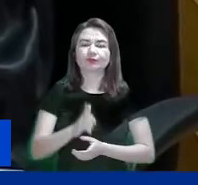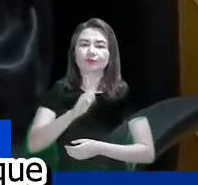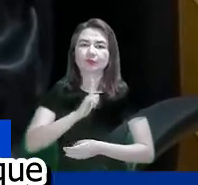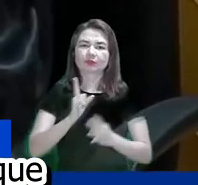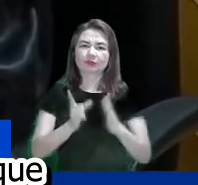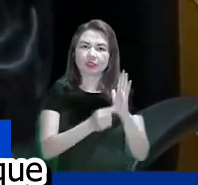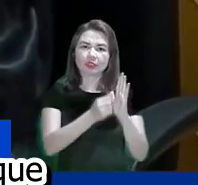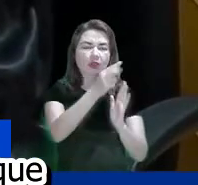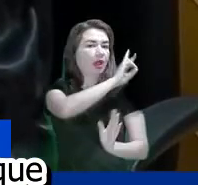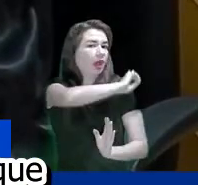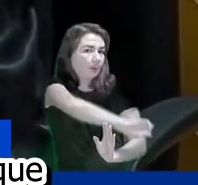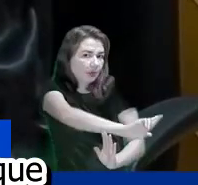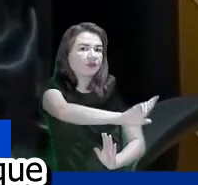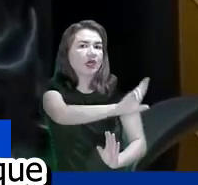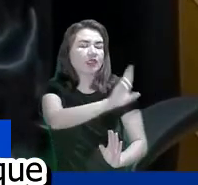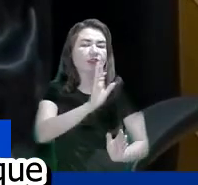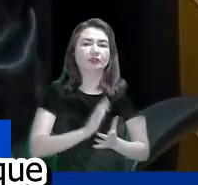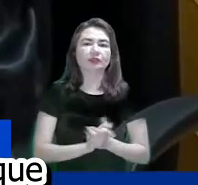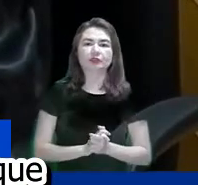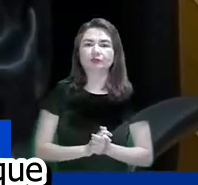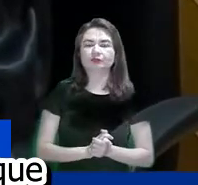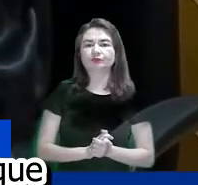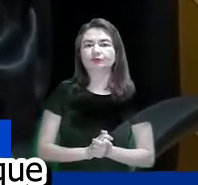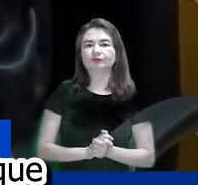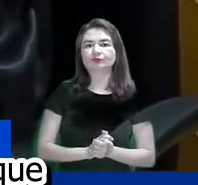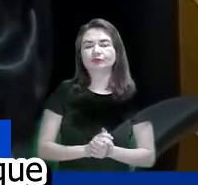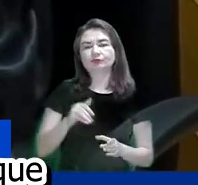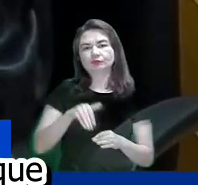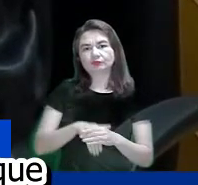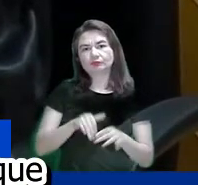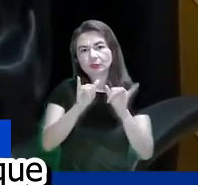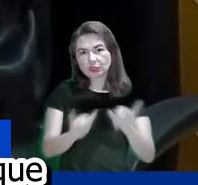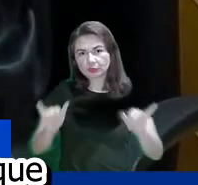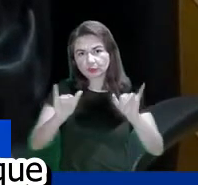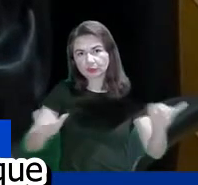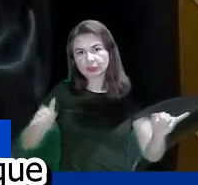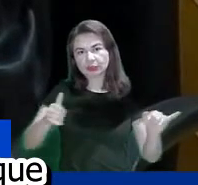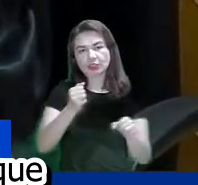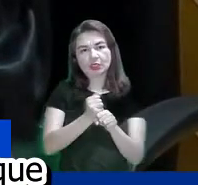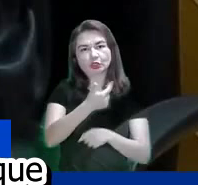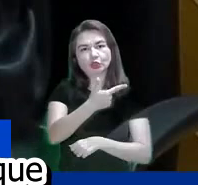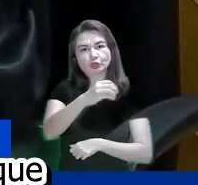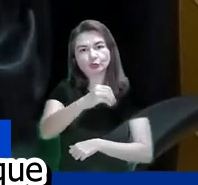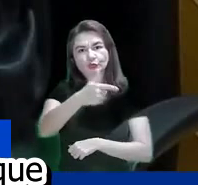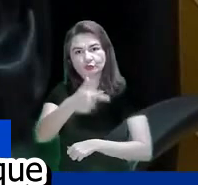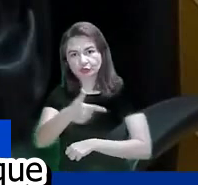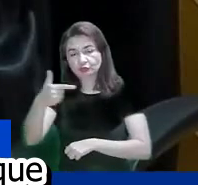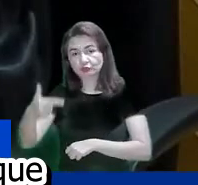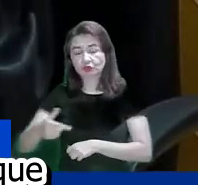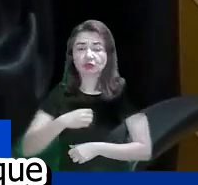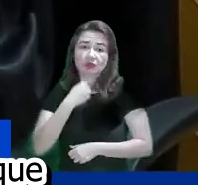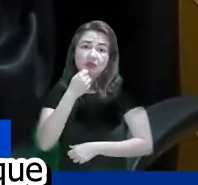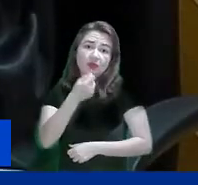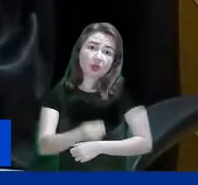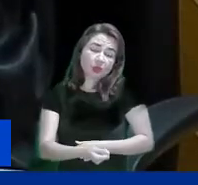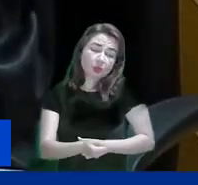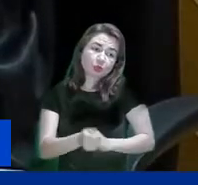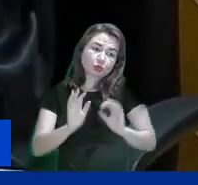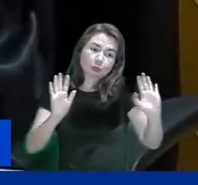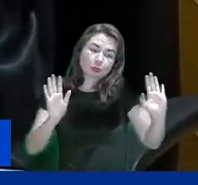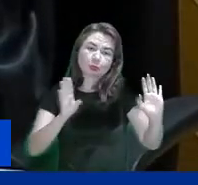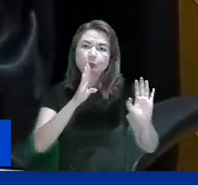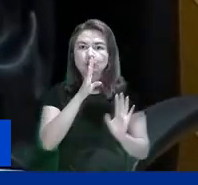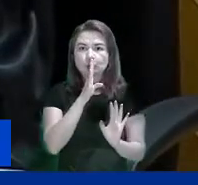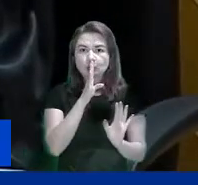contas desaprovadas referentes à campanha de 2022. Alega, em síntese, Foco no que o juiz juiz não Normandes. teria se pronunciado